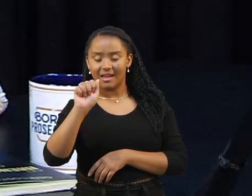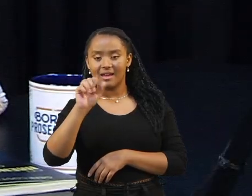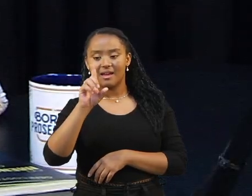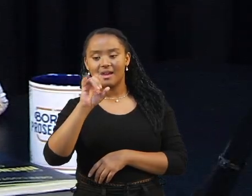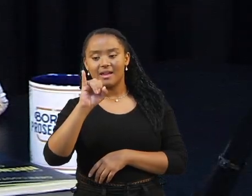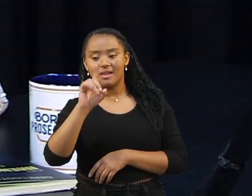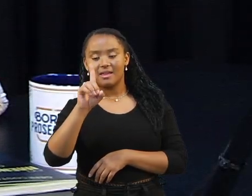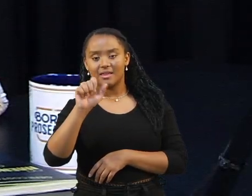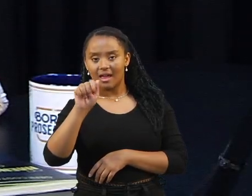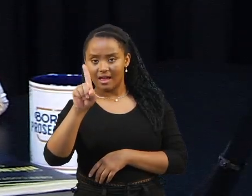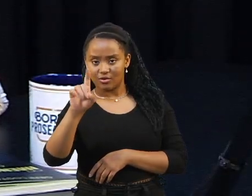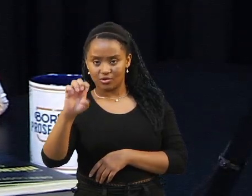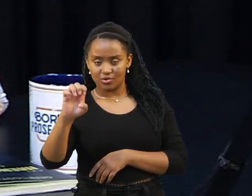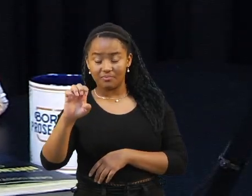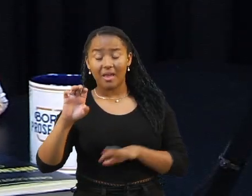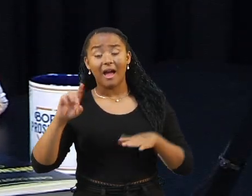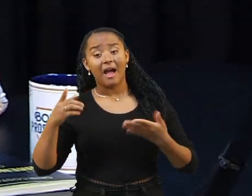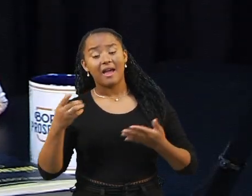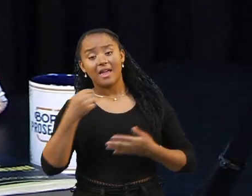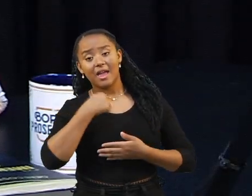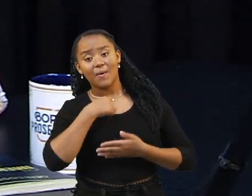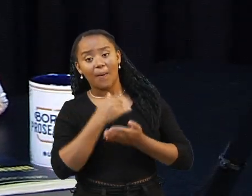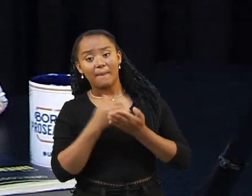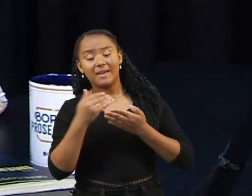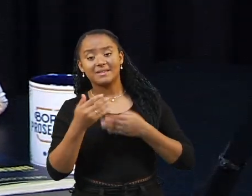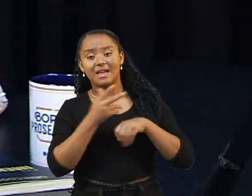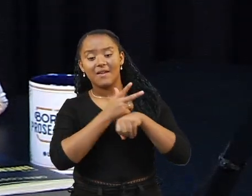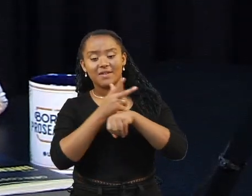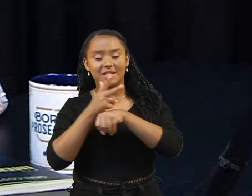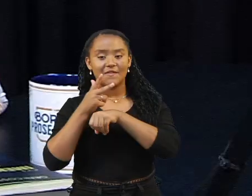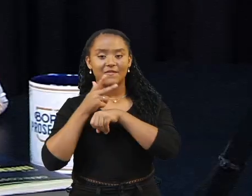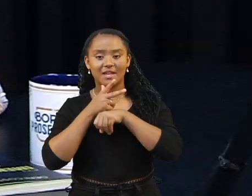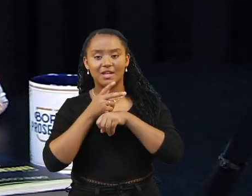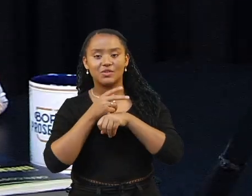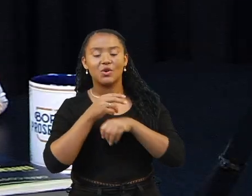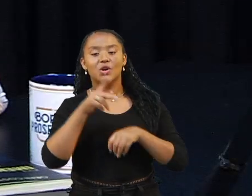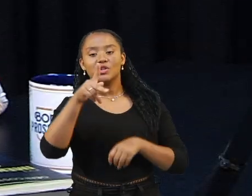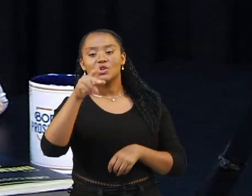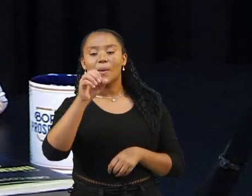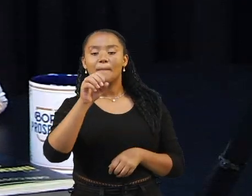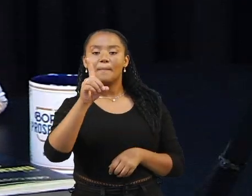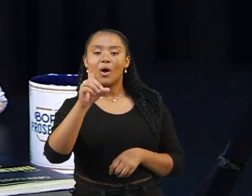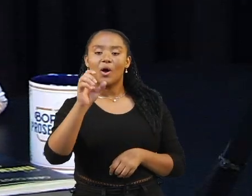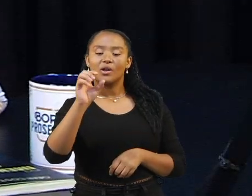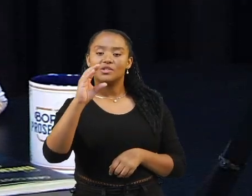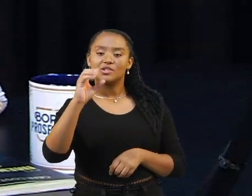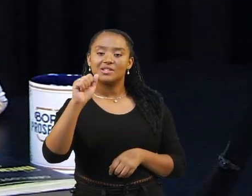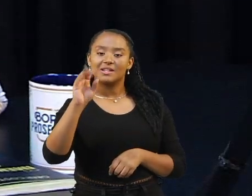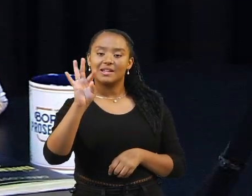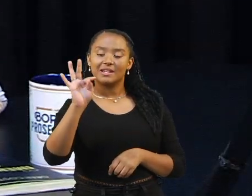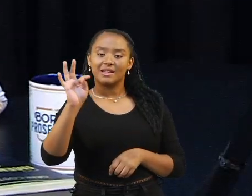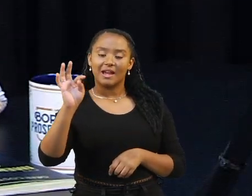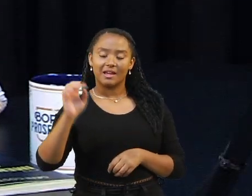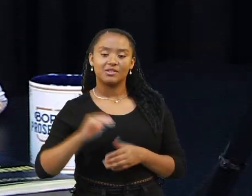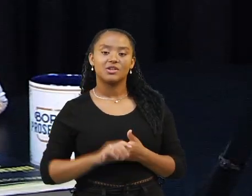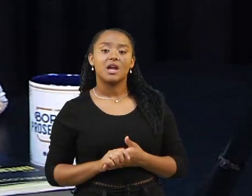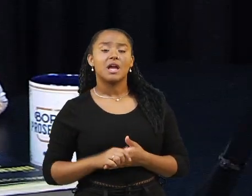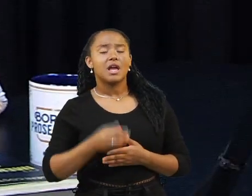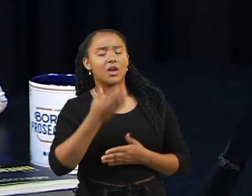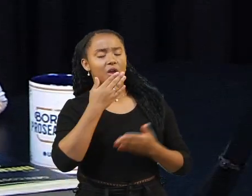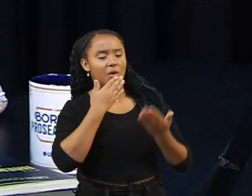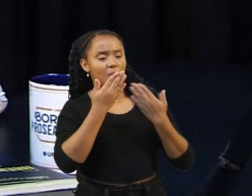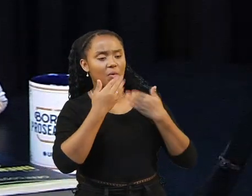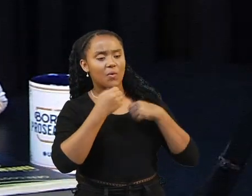comecei a gravar podcasts. E foi maravilhoso também. Gravei com muita gente, muitos